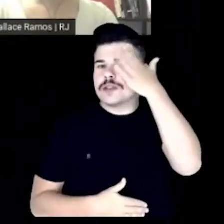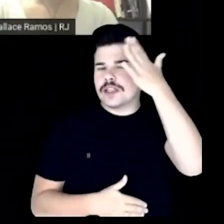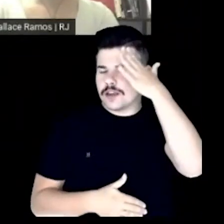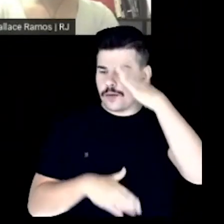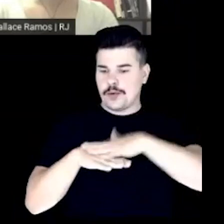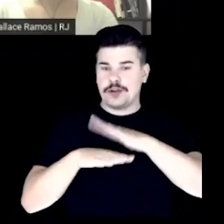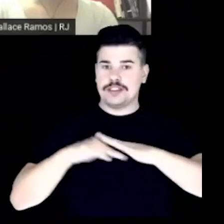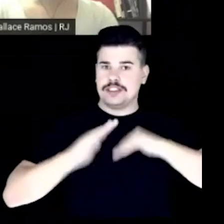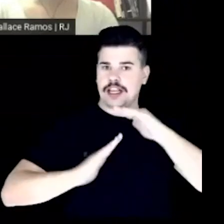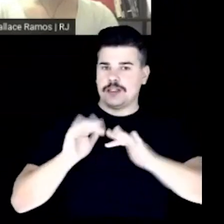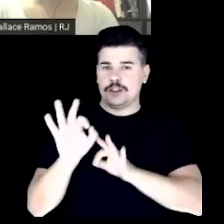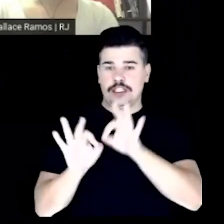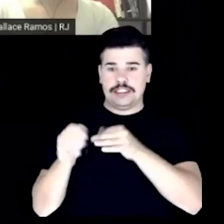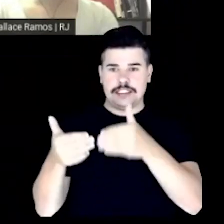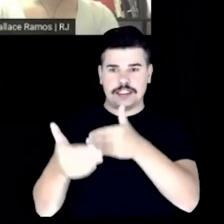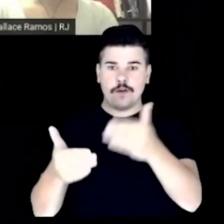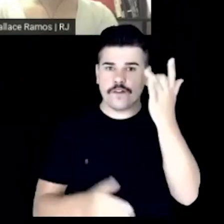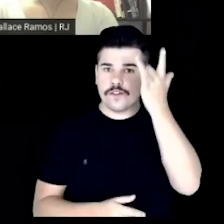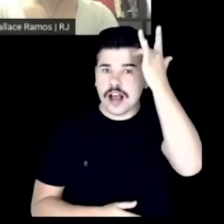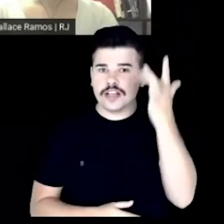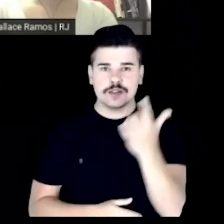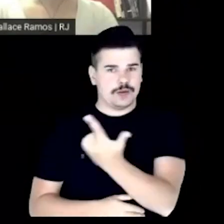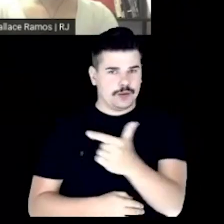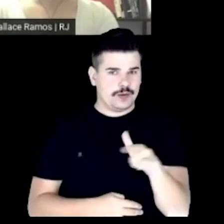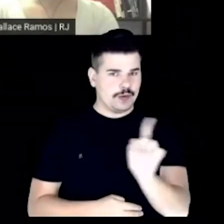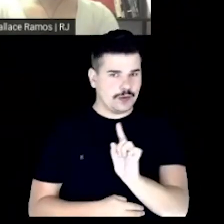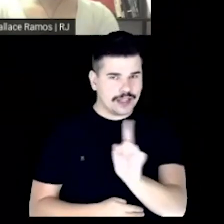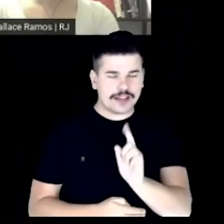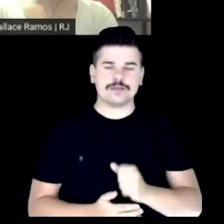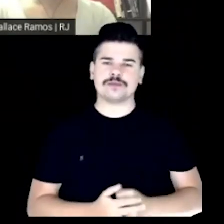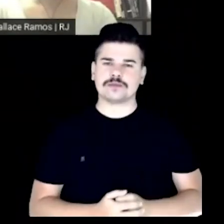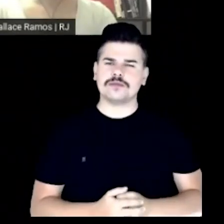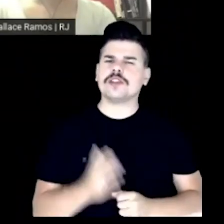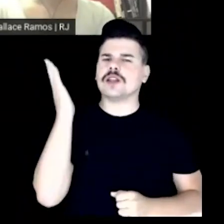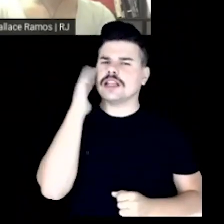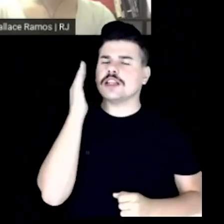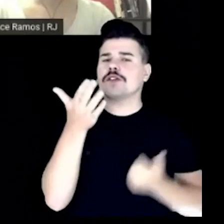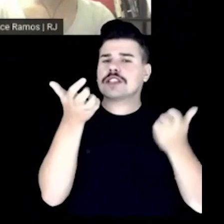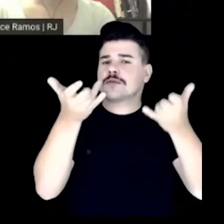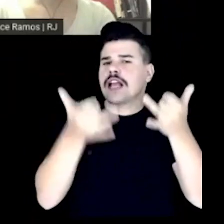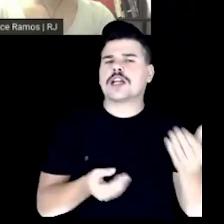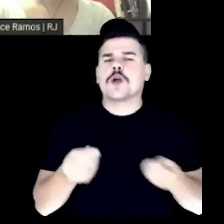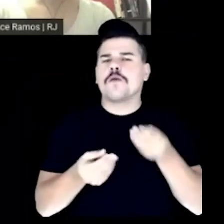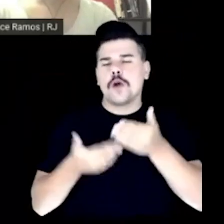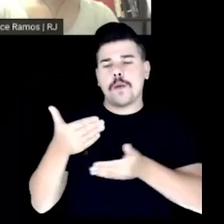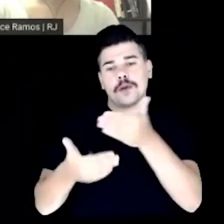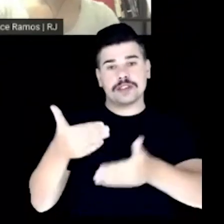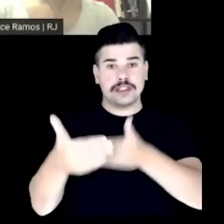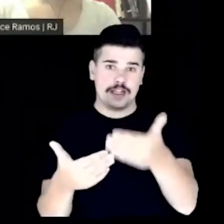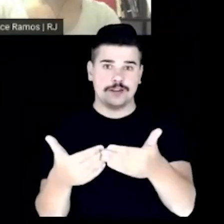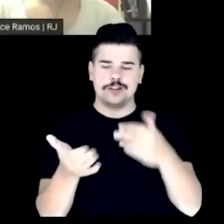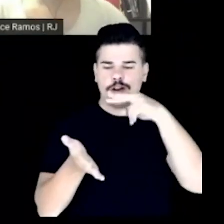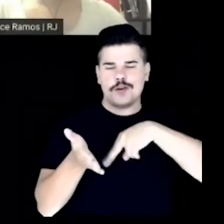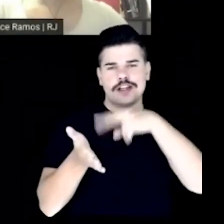que o processo de edição desse livro não tenha sido fácil. Né? Não sei, eu queria que você comentasse um pouco sobre como foi